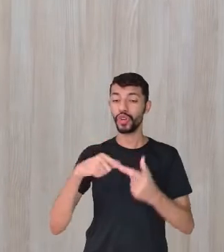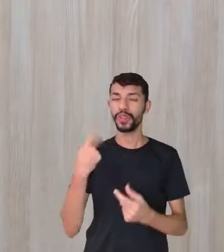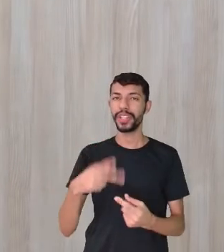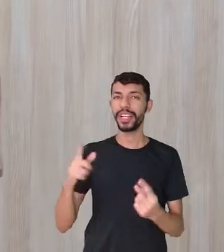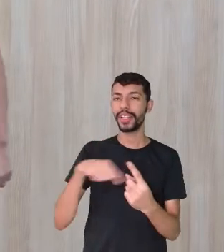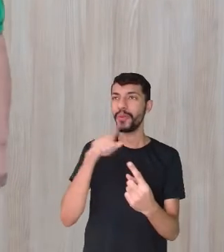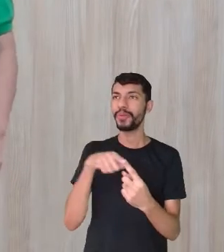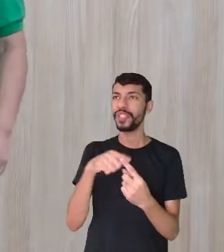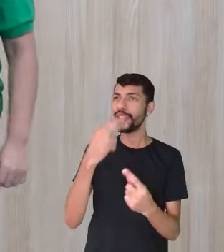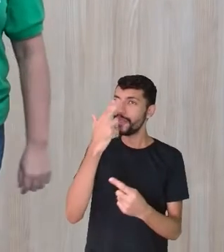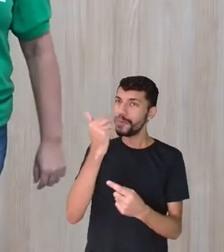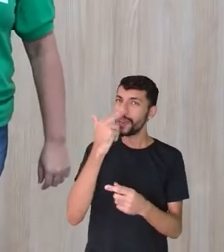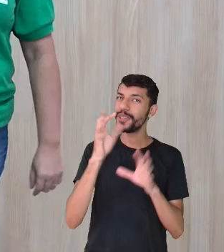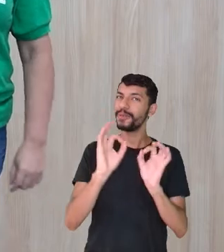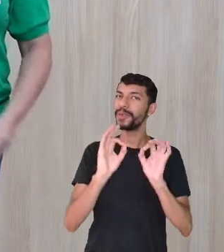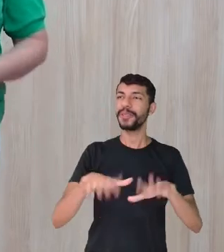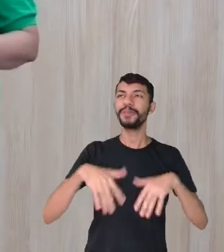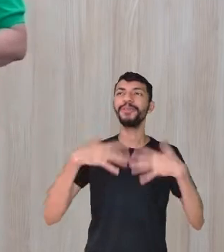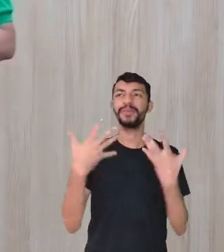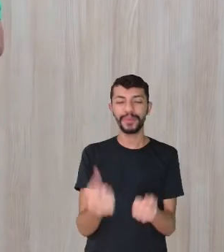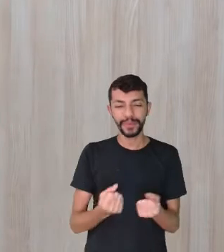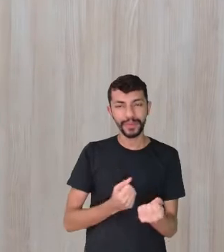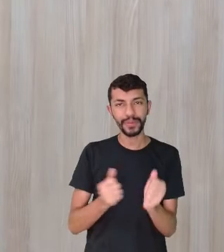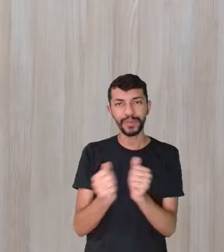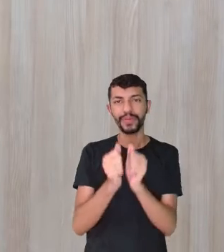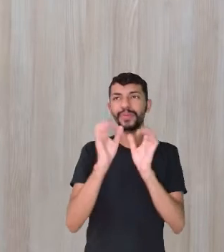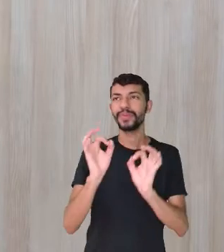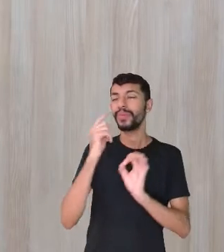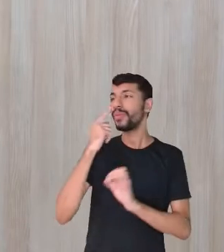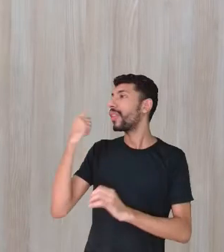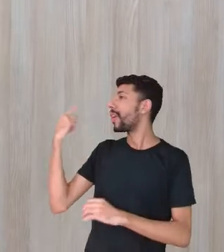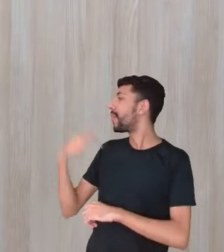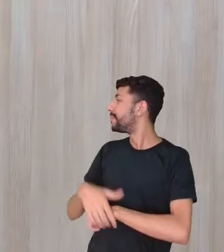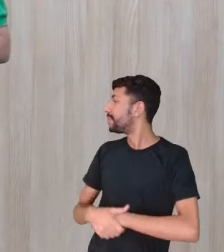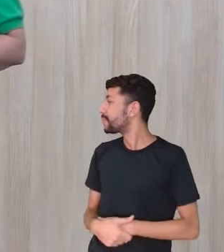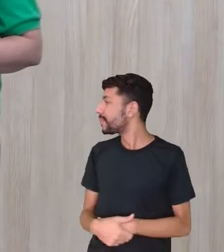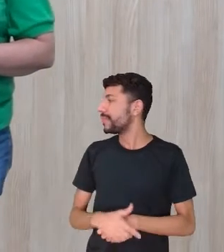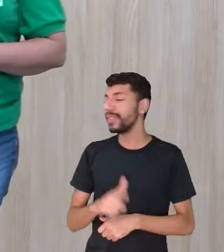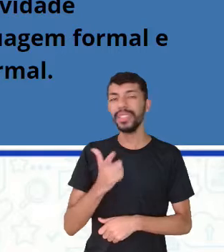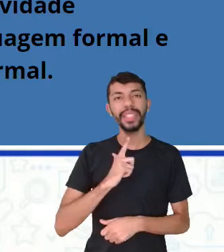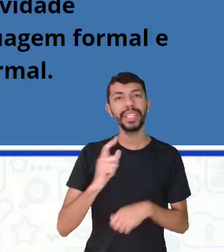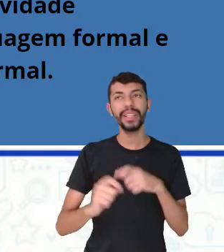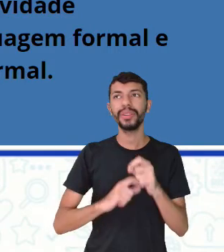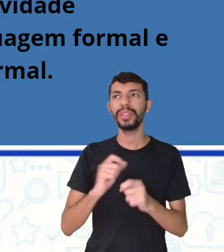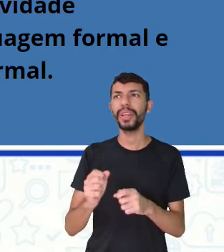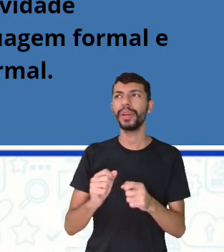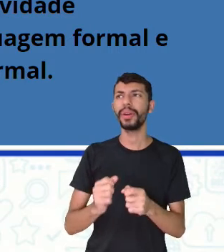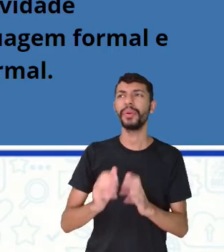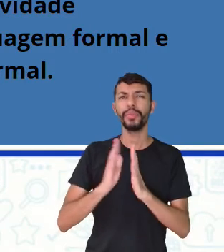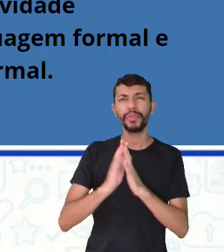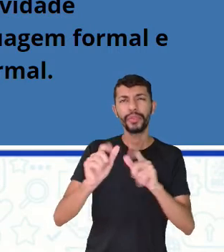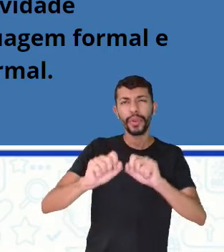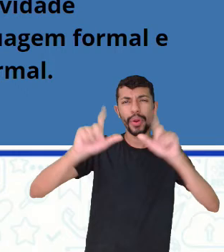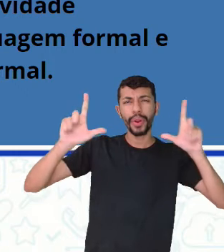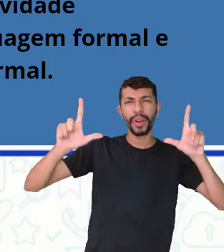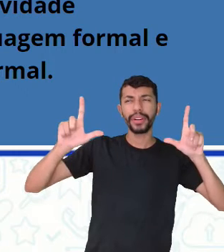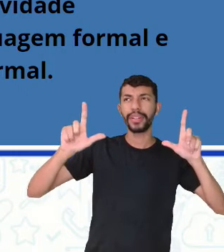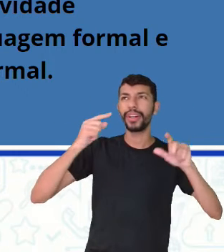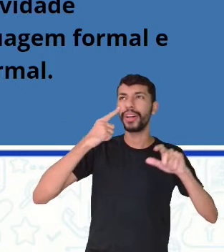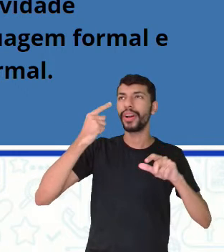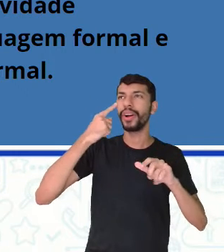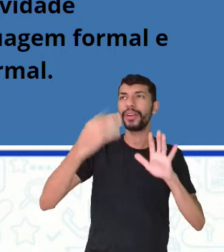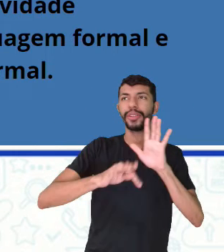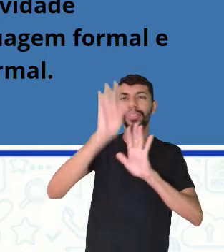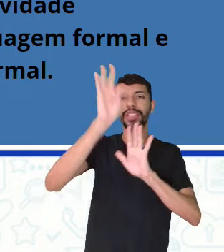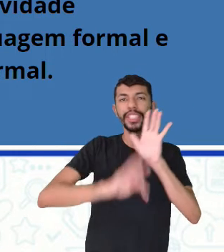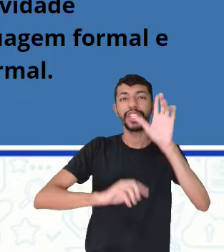aí. Vamos juntos. Então, nós temos aqui, não é? Por favor, Billy. Os textos